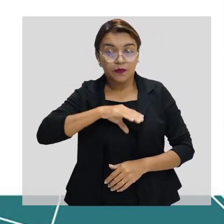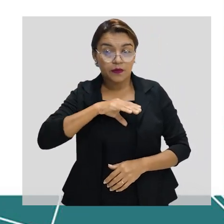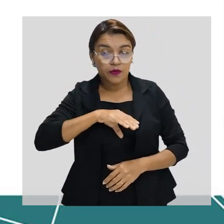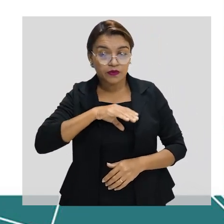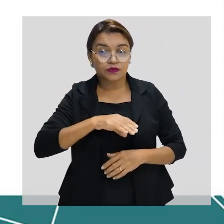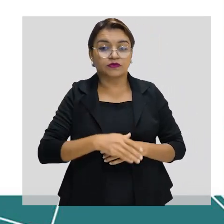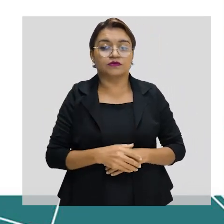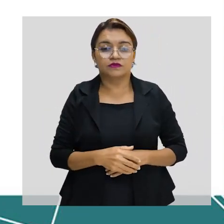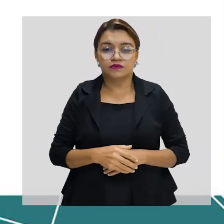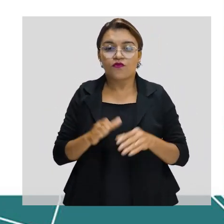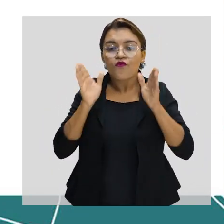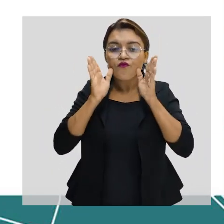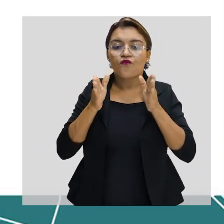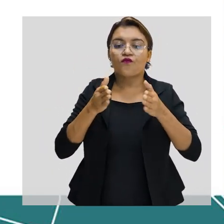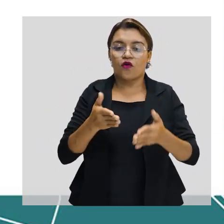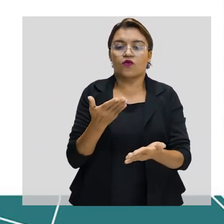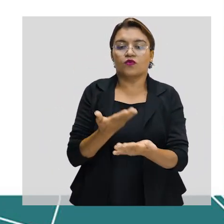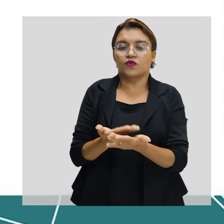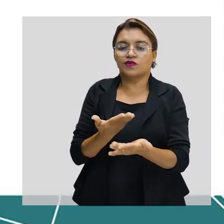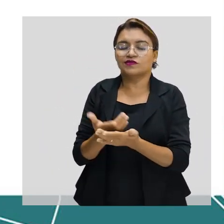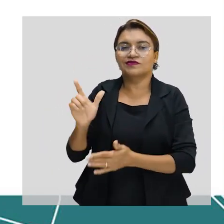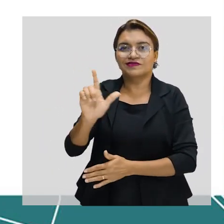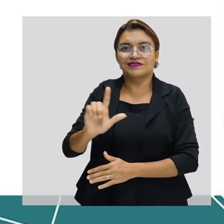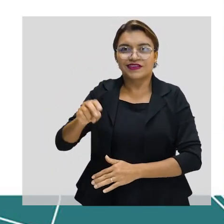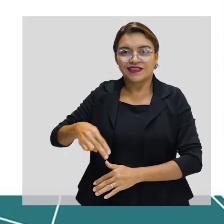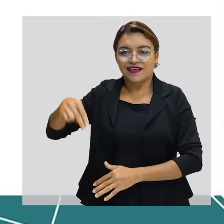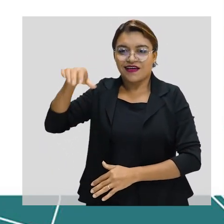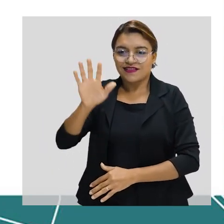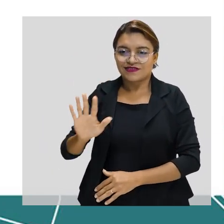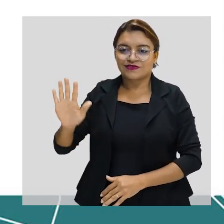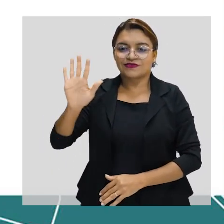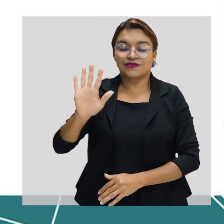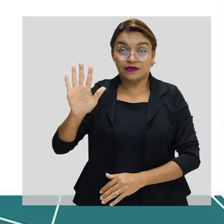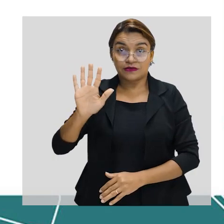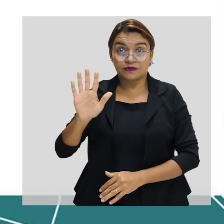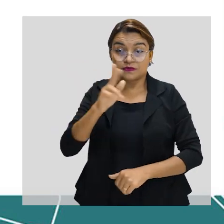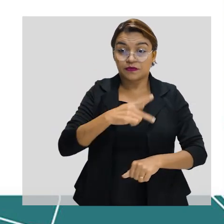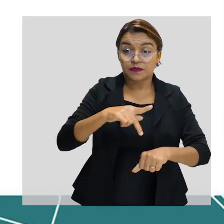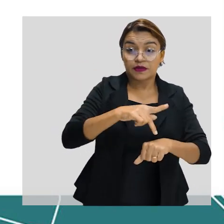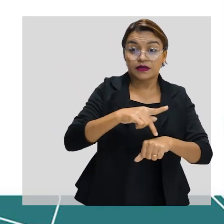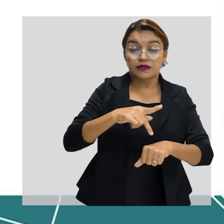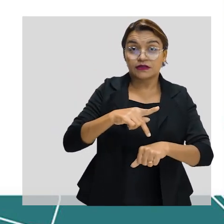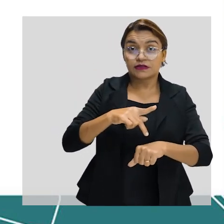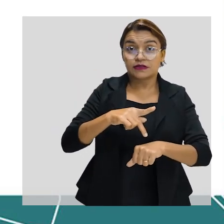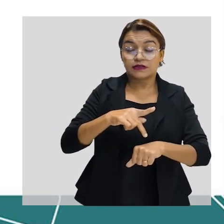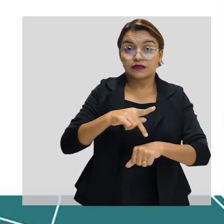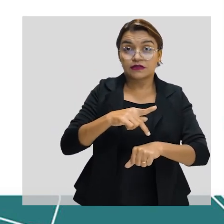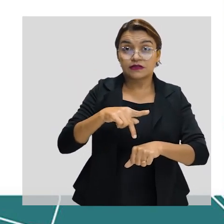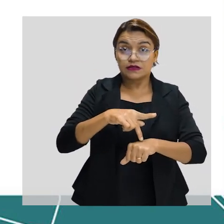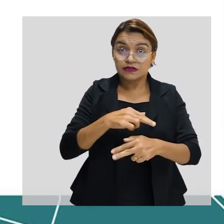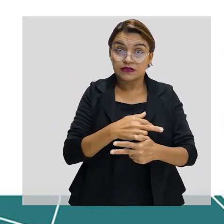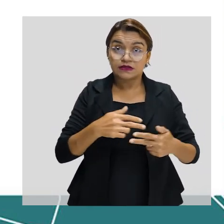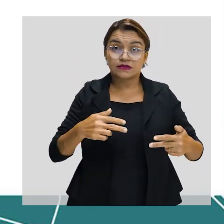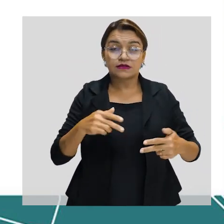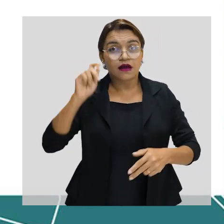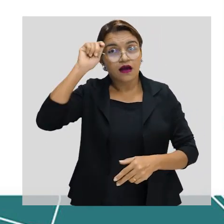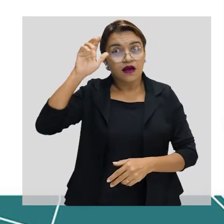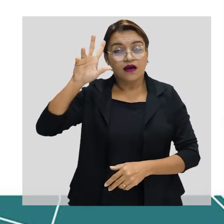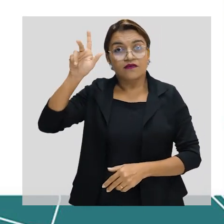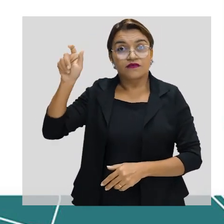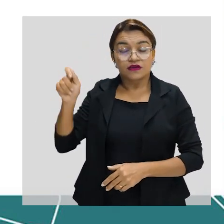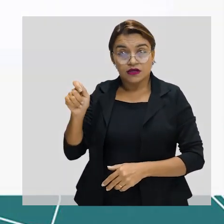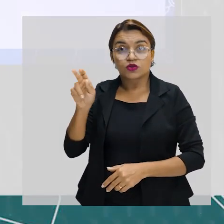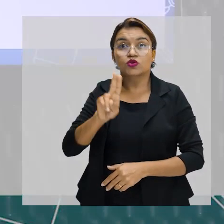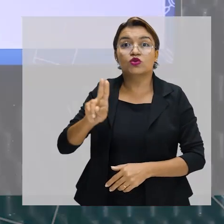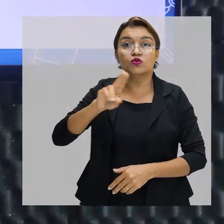portuguesa concentra estudo das literaturas nacionais dos países africanos de língua oficial